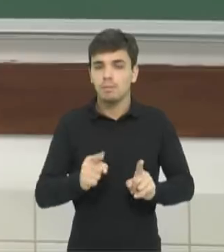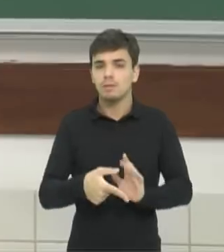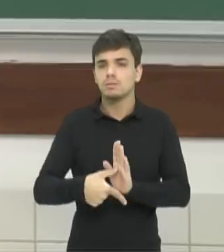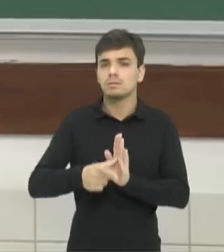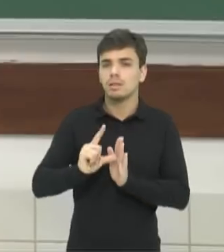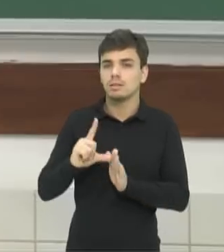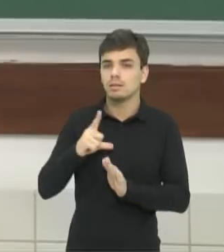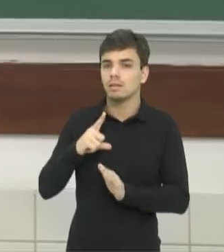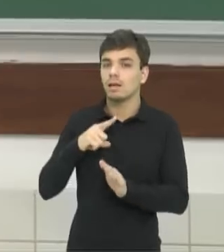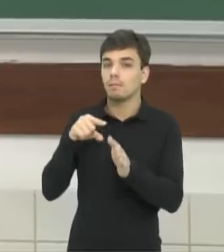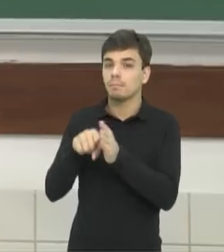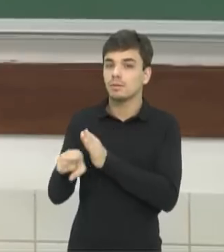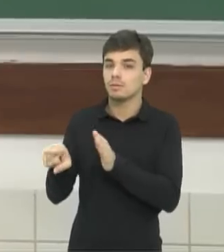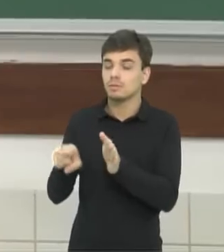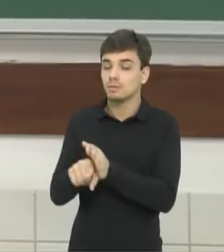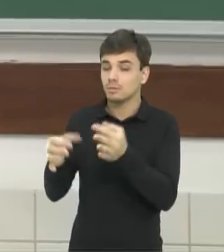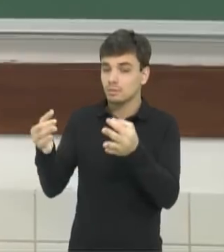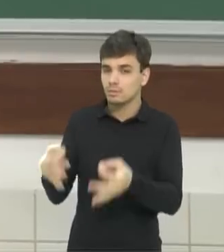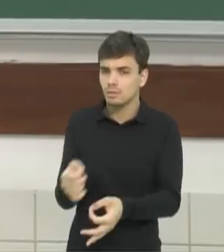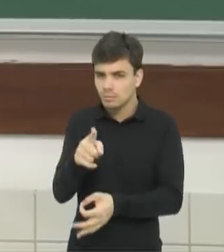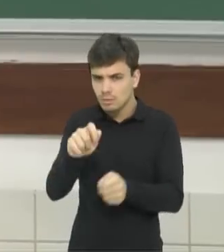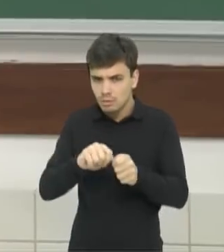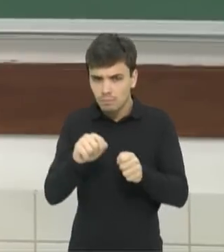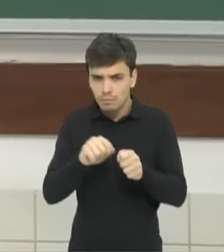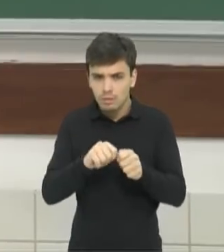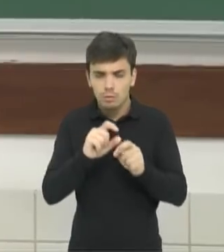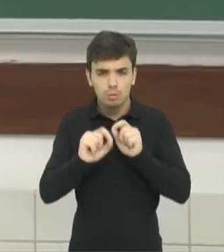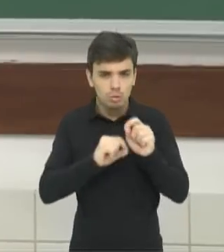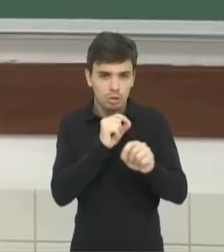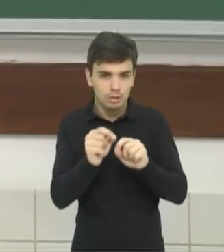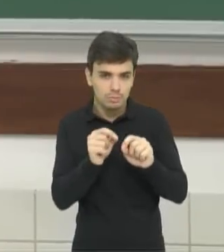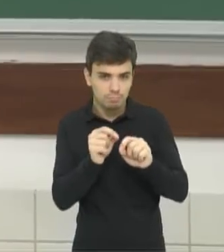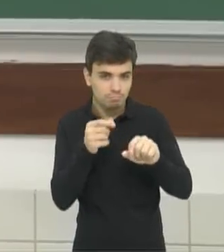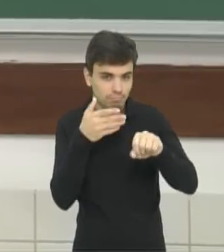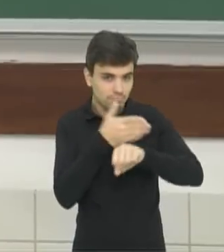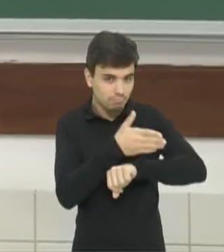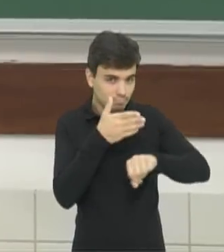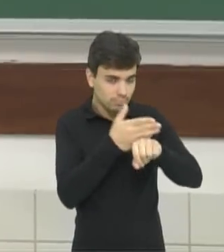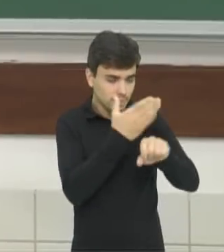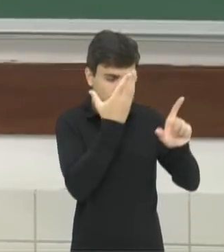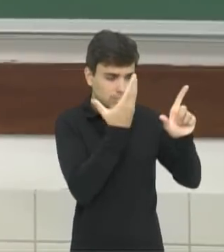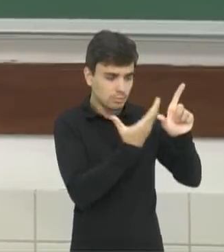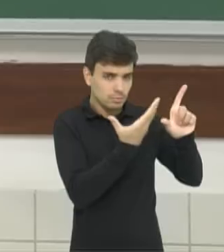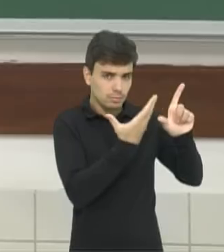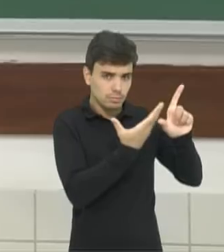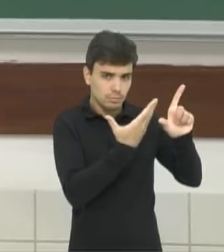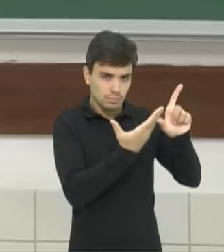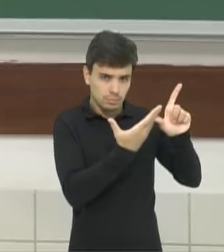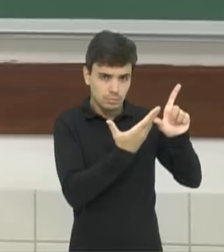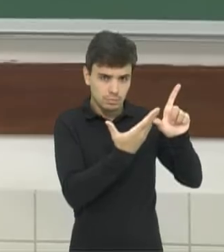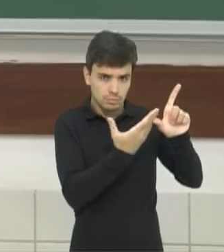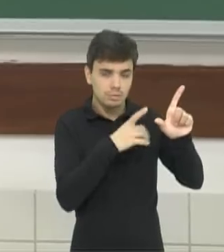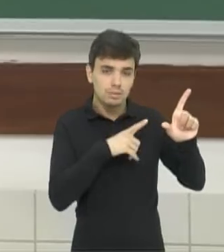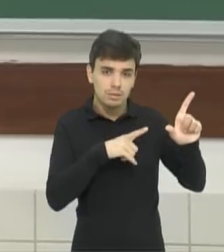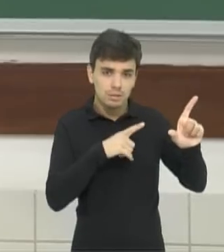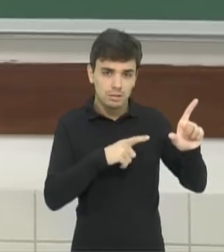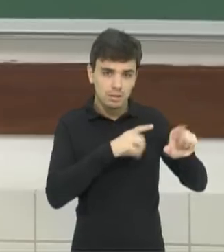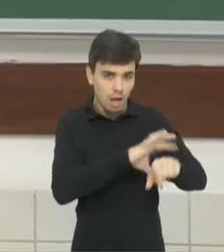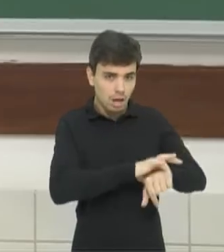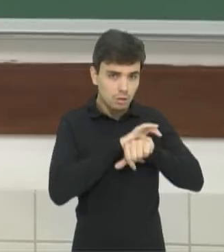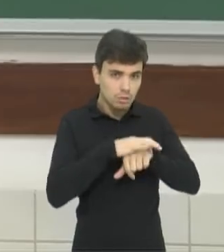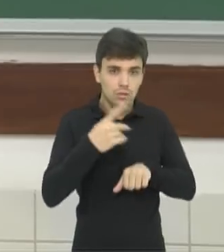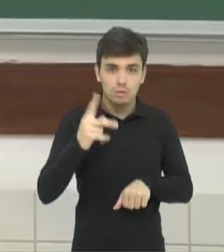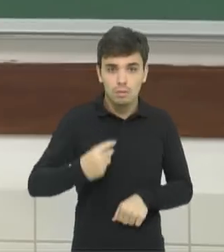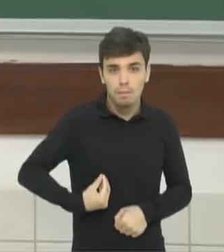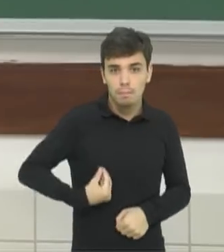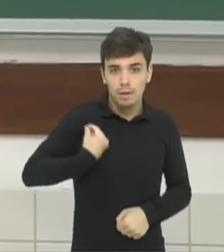aquela perguntinha de praxe. Vocês já fizeram lá seu registro no mural para ter a garantia da